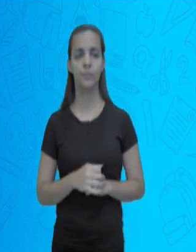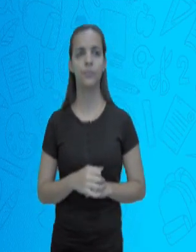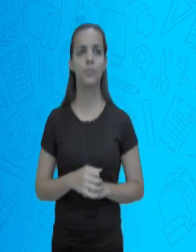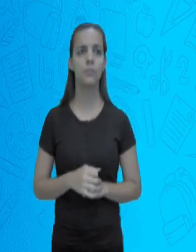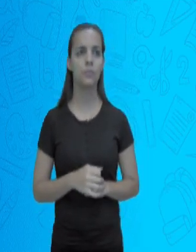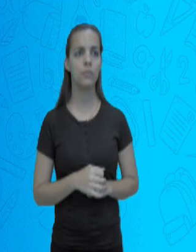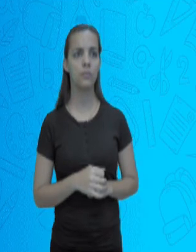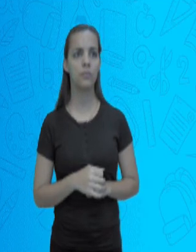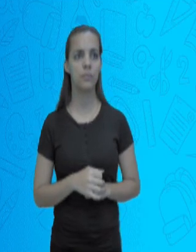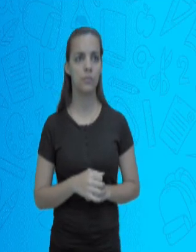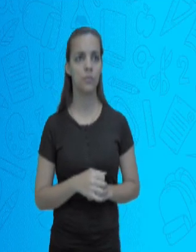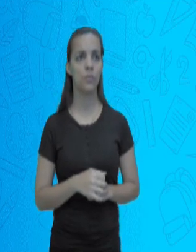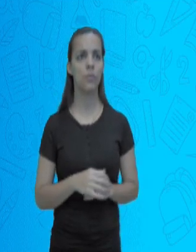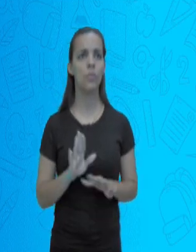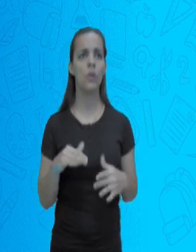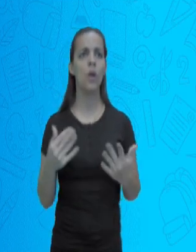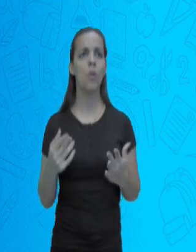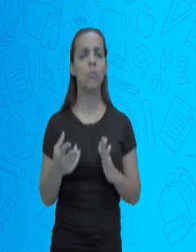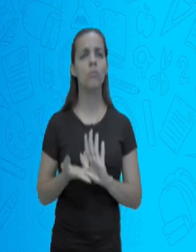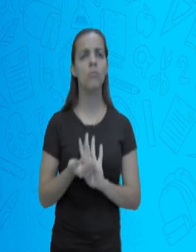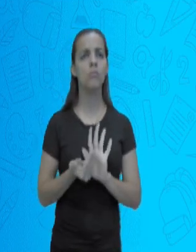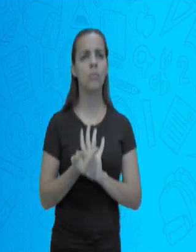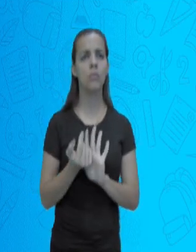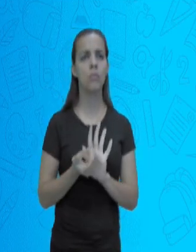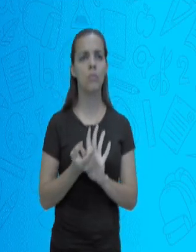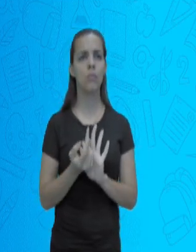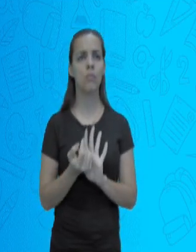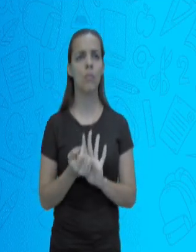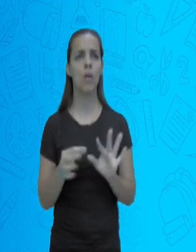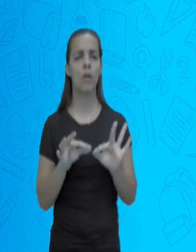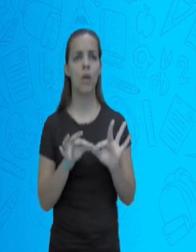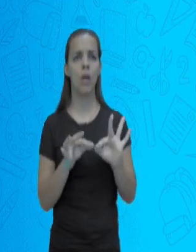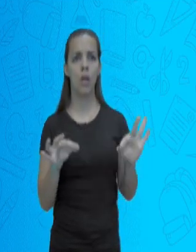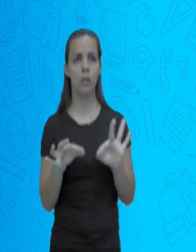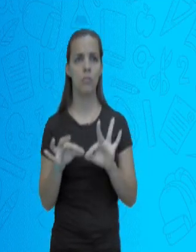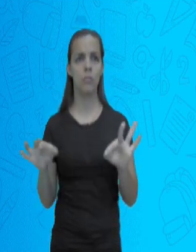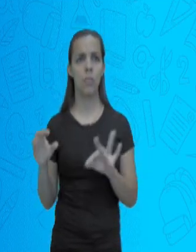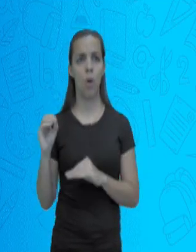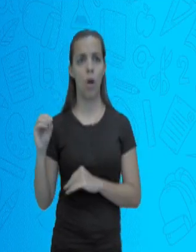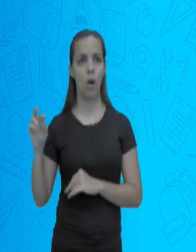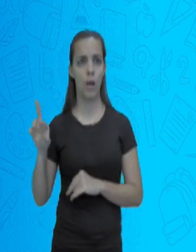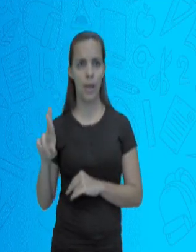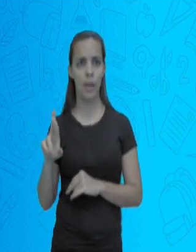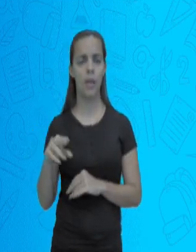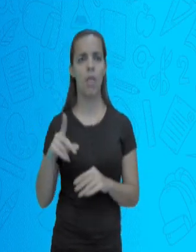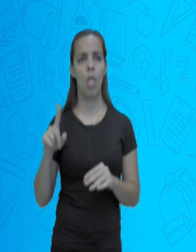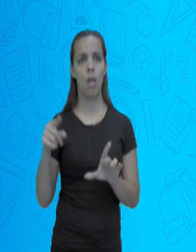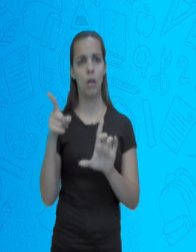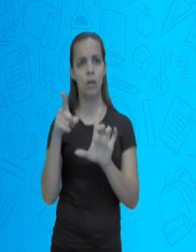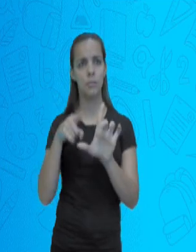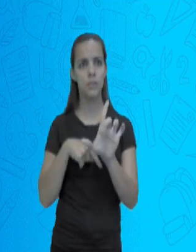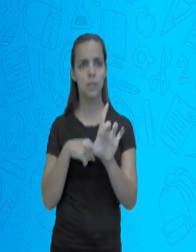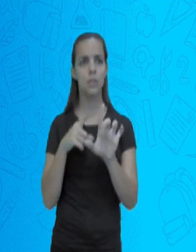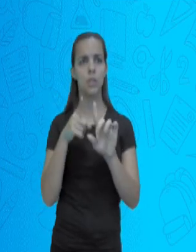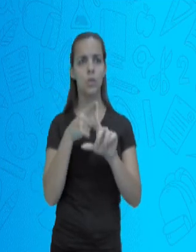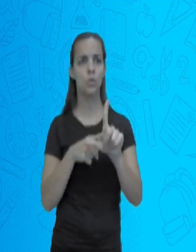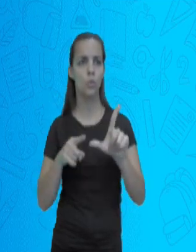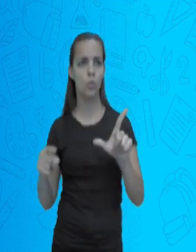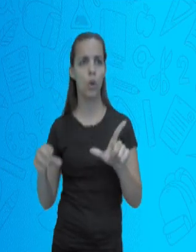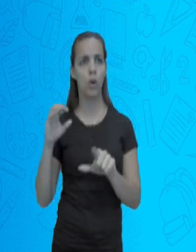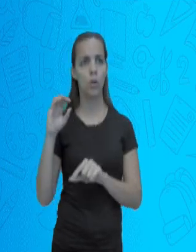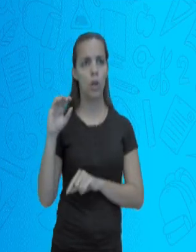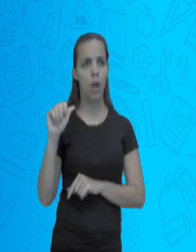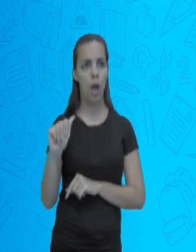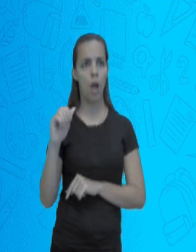aqui. Na figura abaixo, a semirreta OR é a bissetriz do ângulo AOC. E o